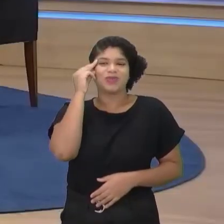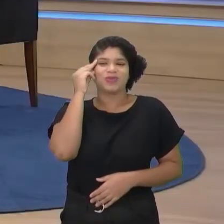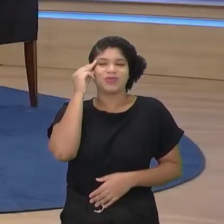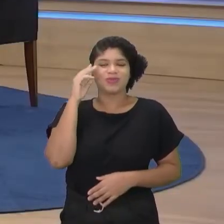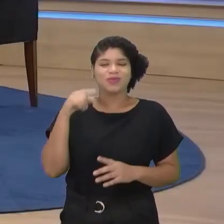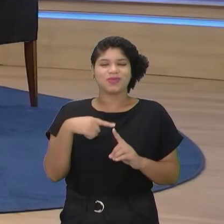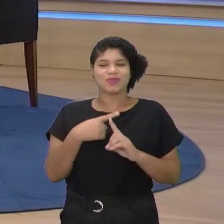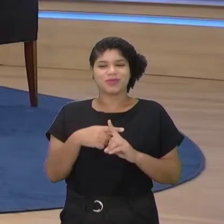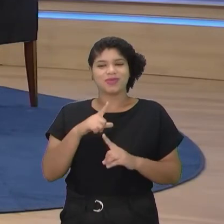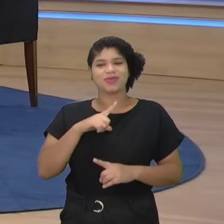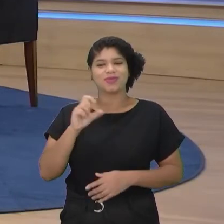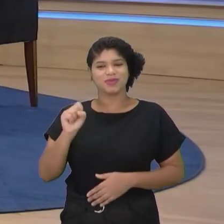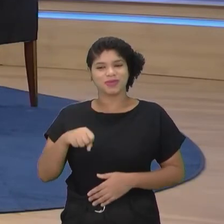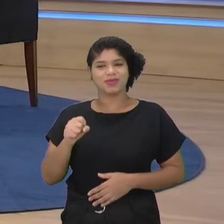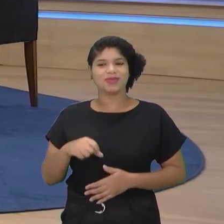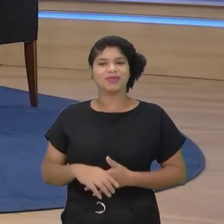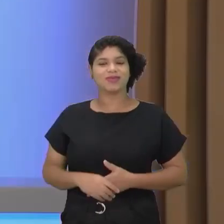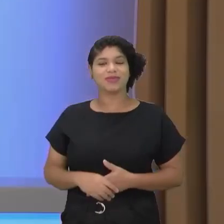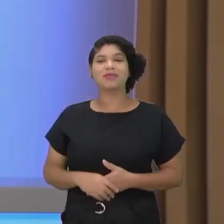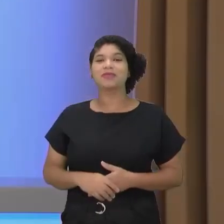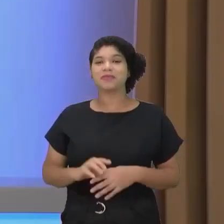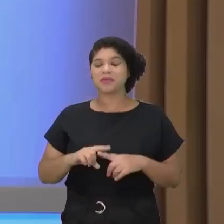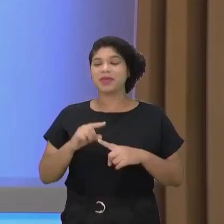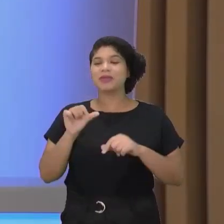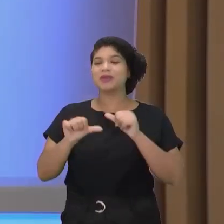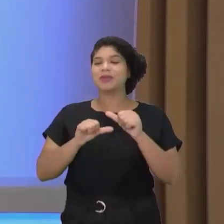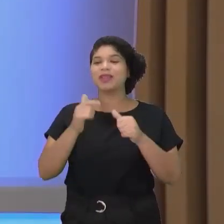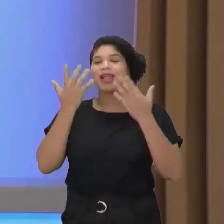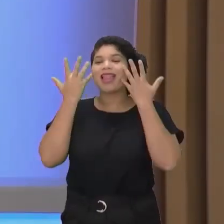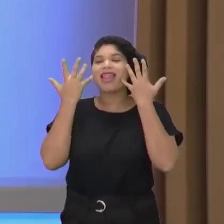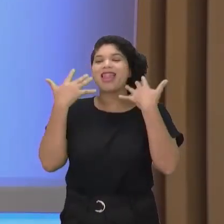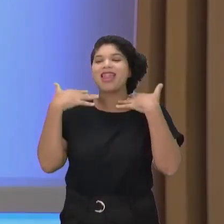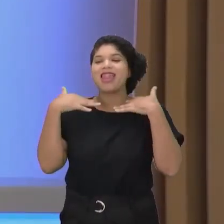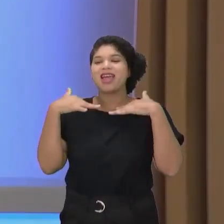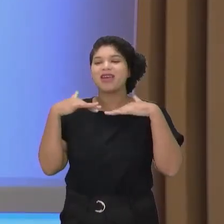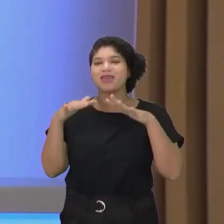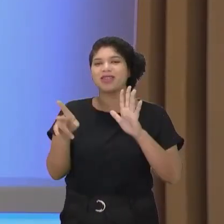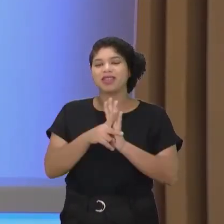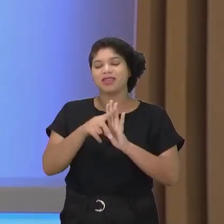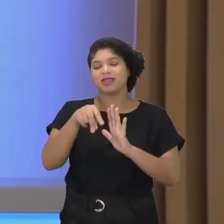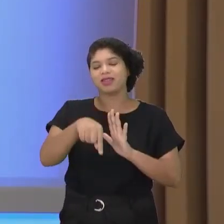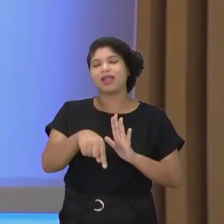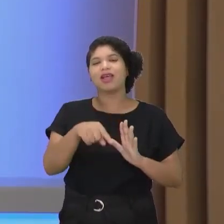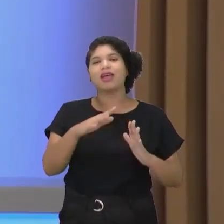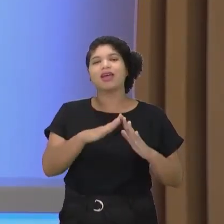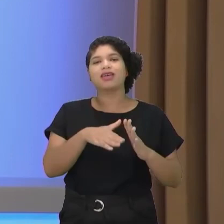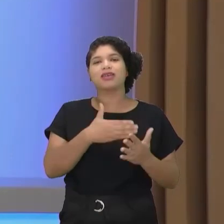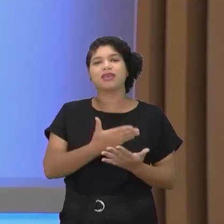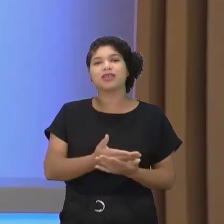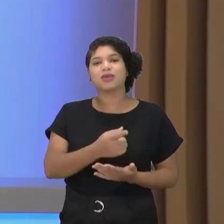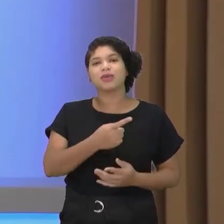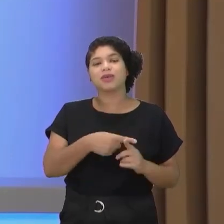lá. Houve uma mudança na própria escola também, no sentido dos estudantes